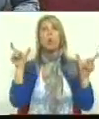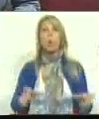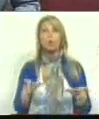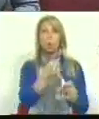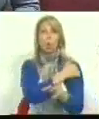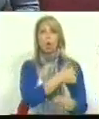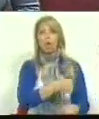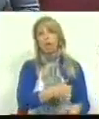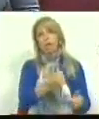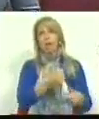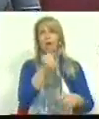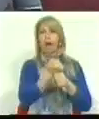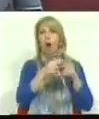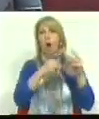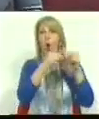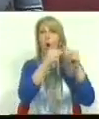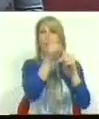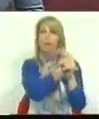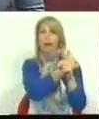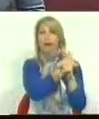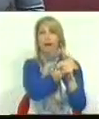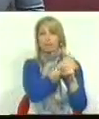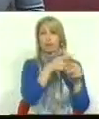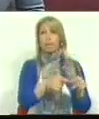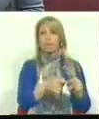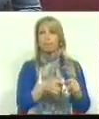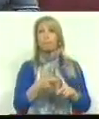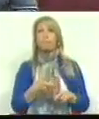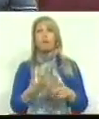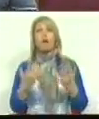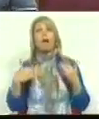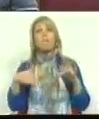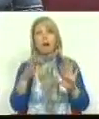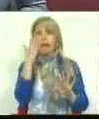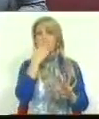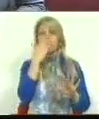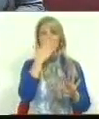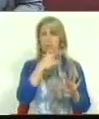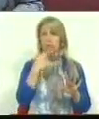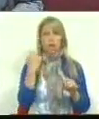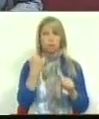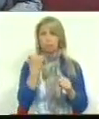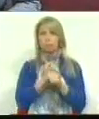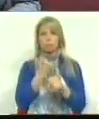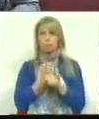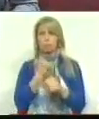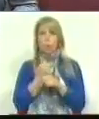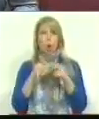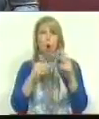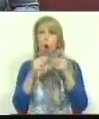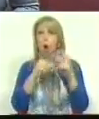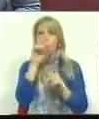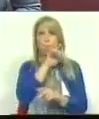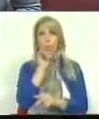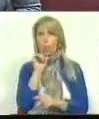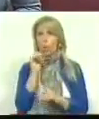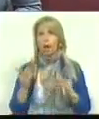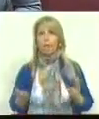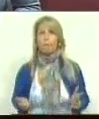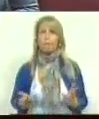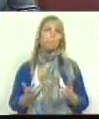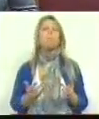causa. Mas, no caso de não execução das obras, e aqui está o ponto da responsabilidade, exceto-se tal ocorrer